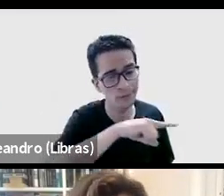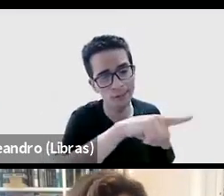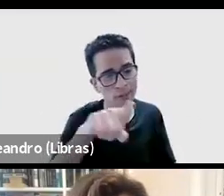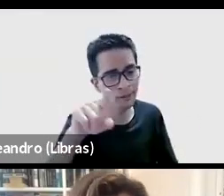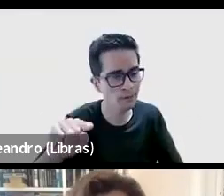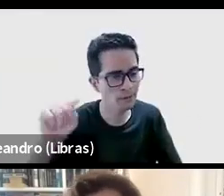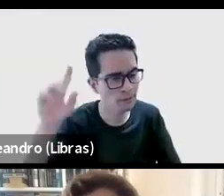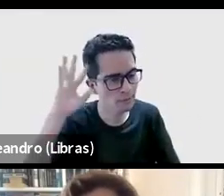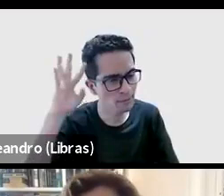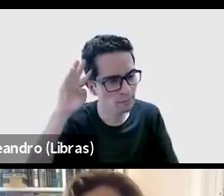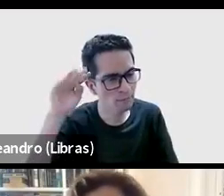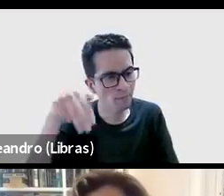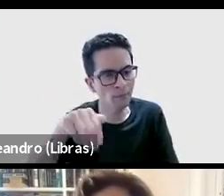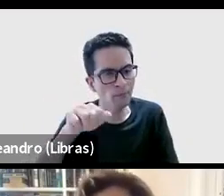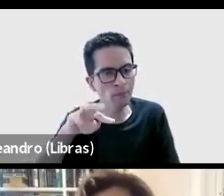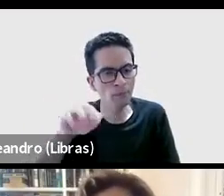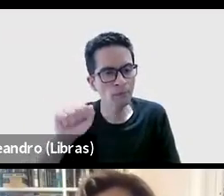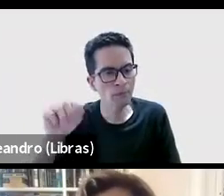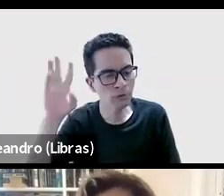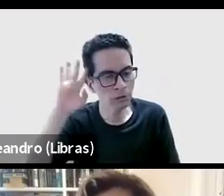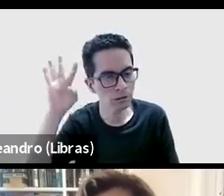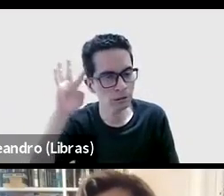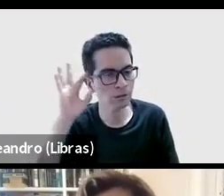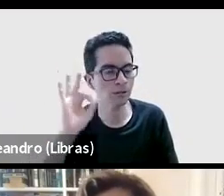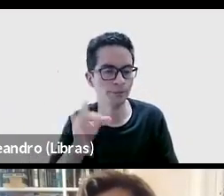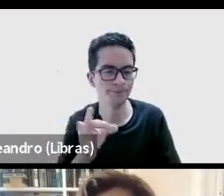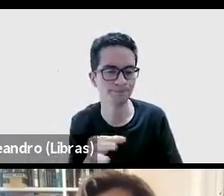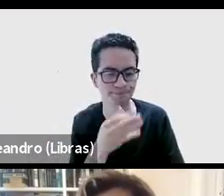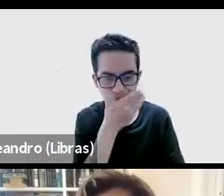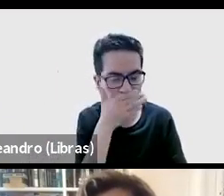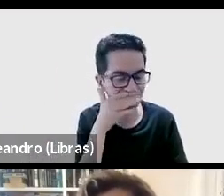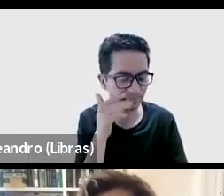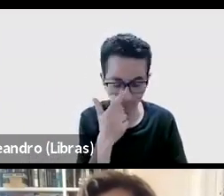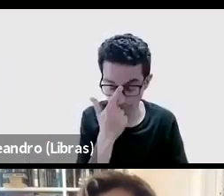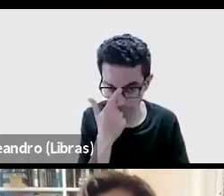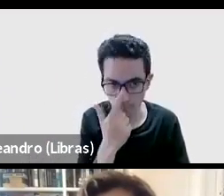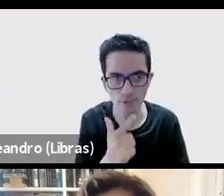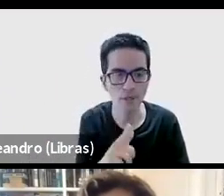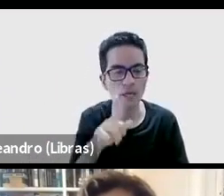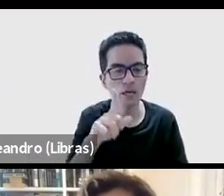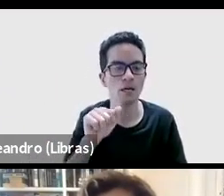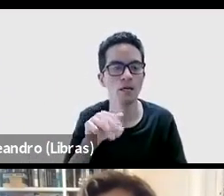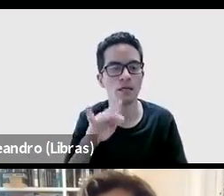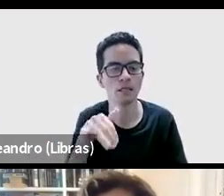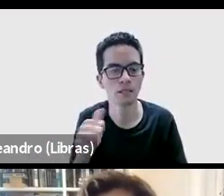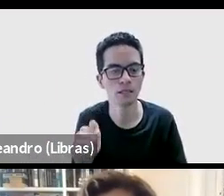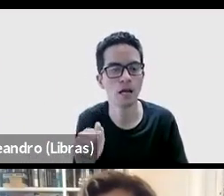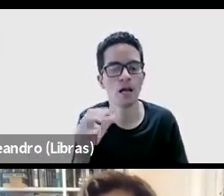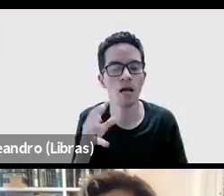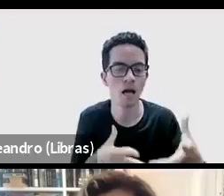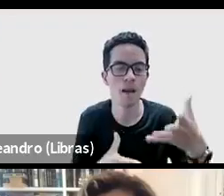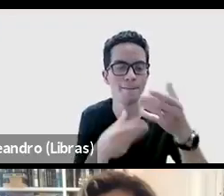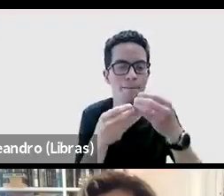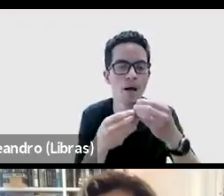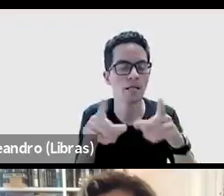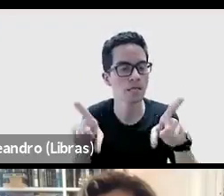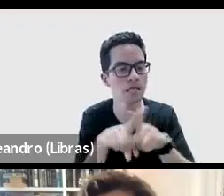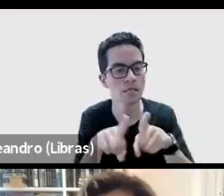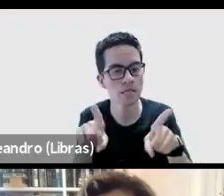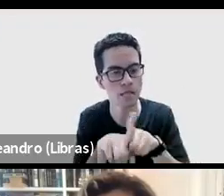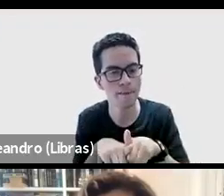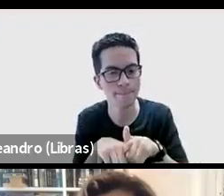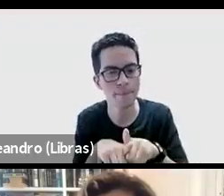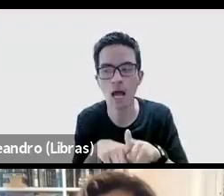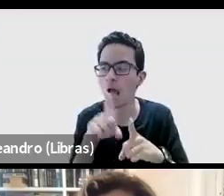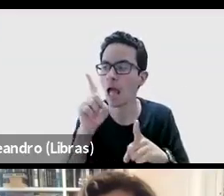reflexão metateórica, digamos assim. E, né, eu pedi para a Larissa complementar com outro texto, porque, enfim, é um texto um pouco mais